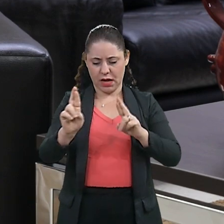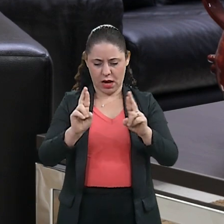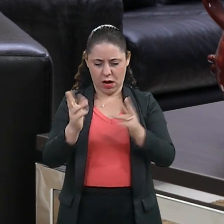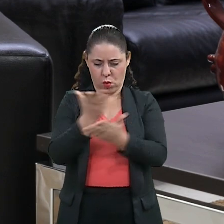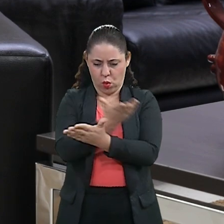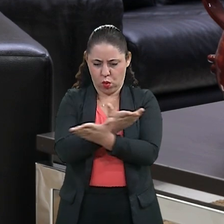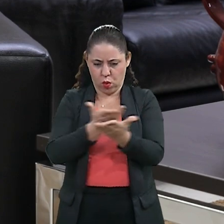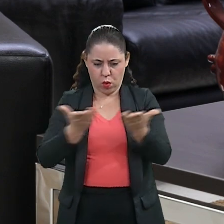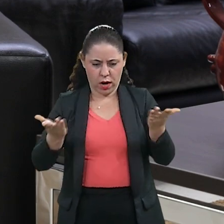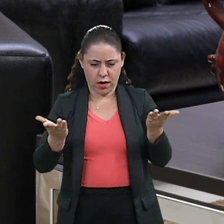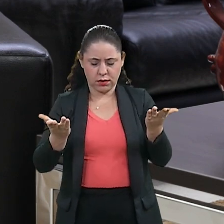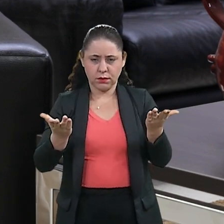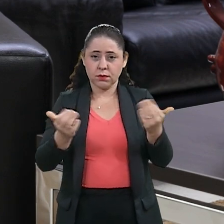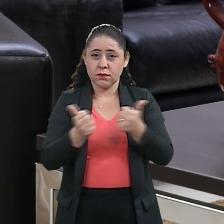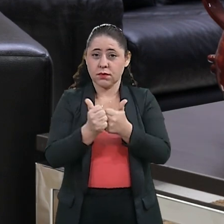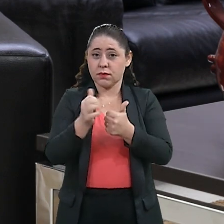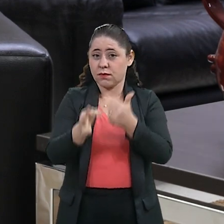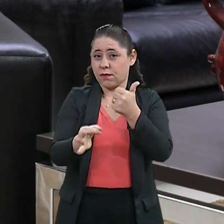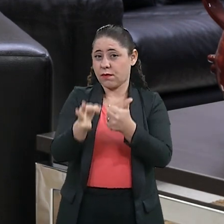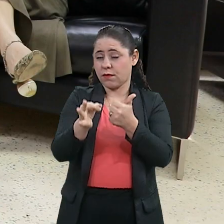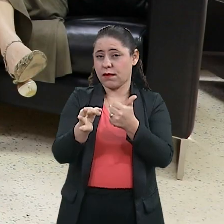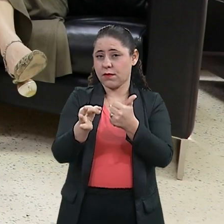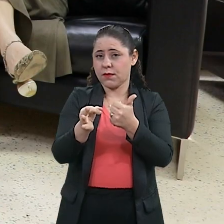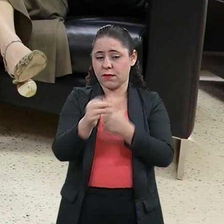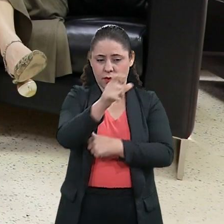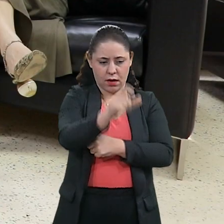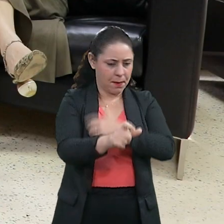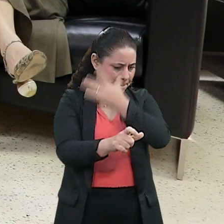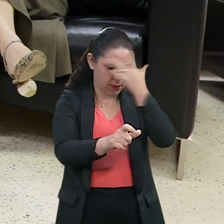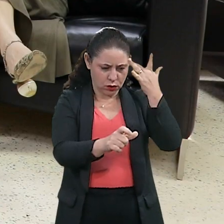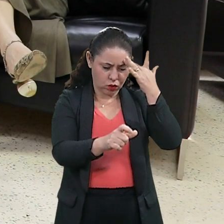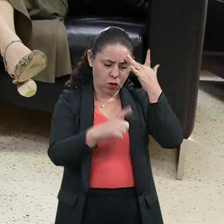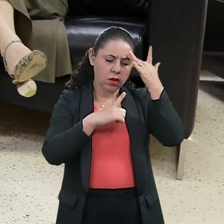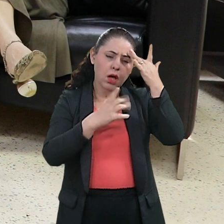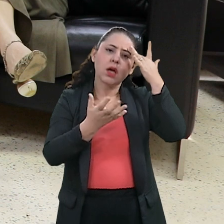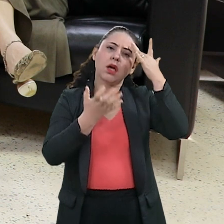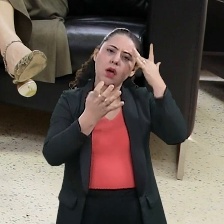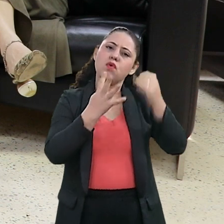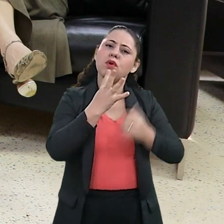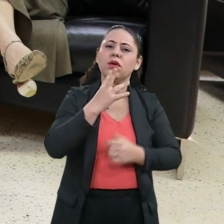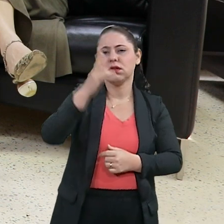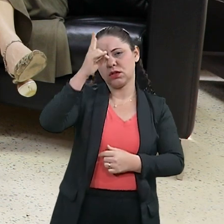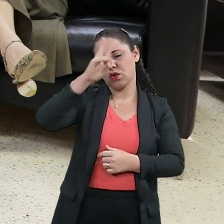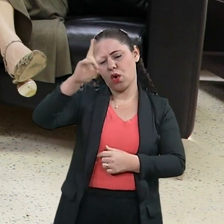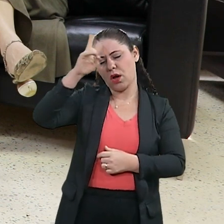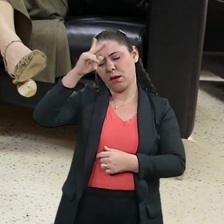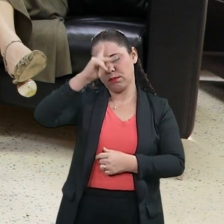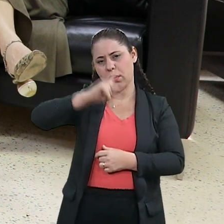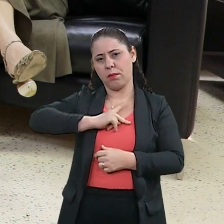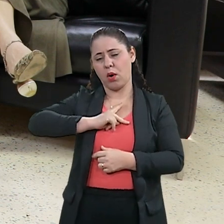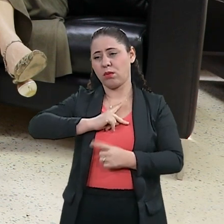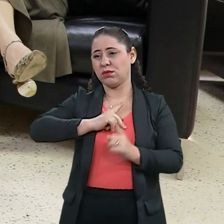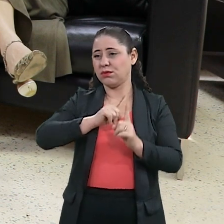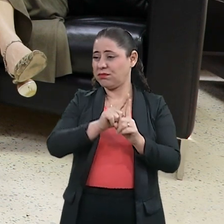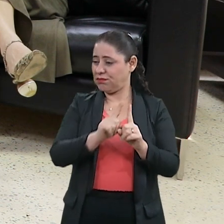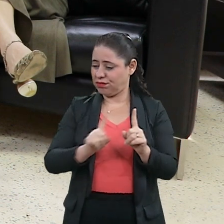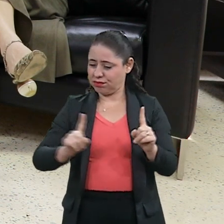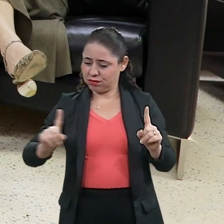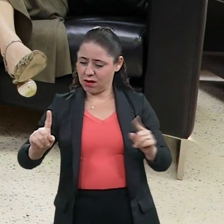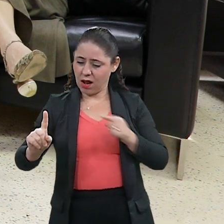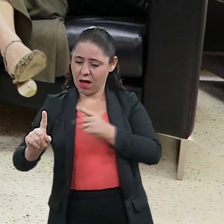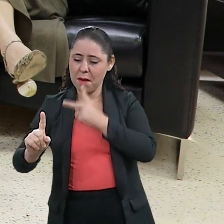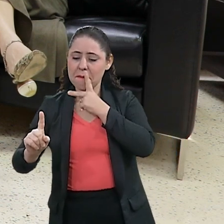o tribunal buscou fazer, né? Em relação a essa pessoa que tem esse interesse na sua história e quem está lá na